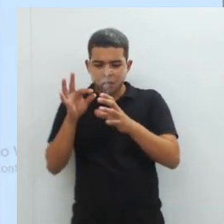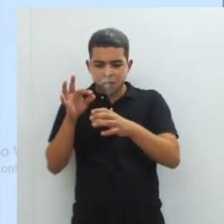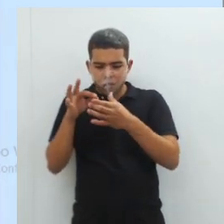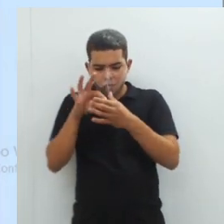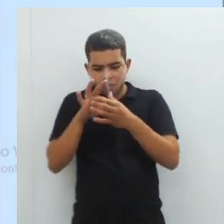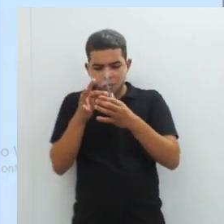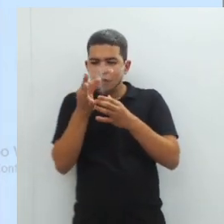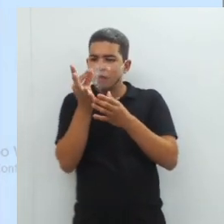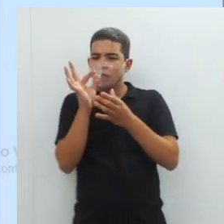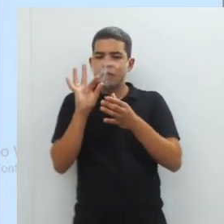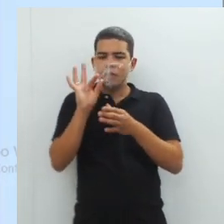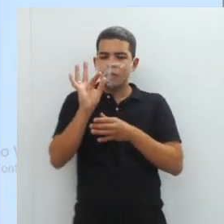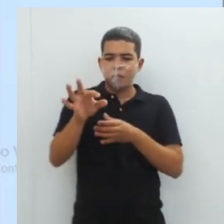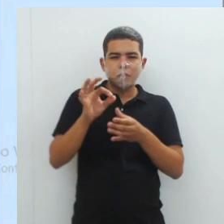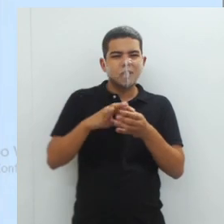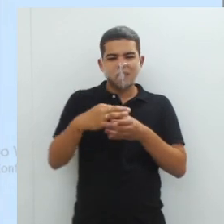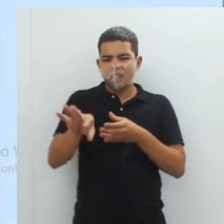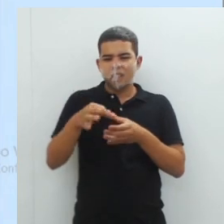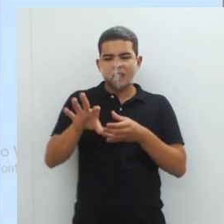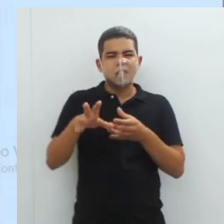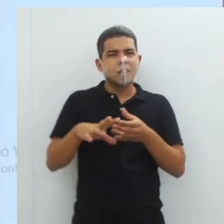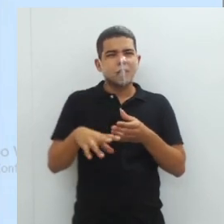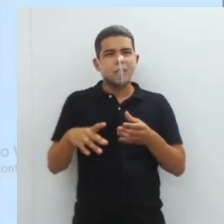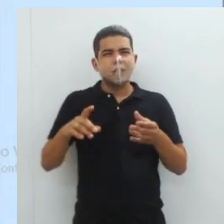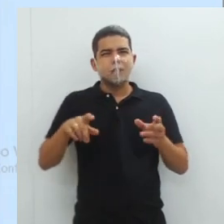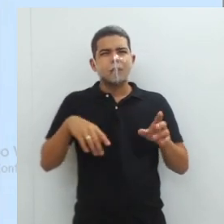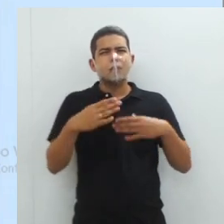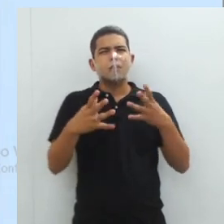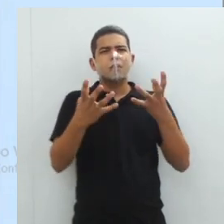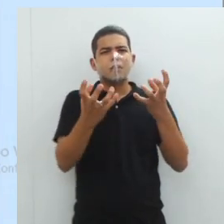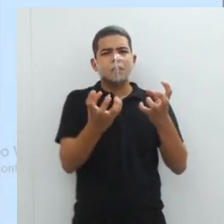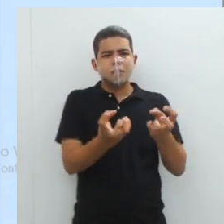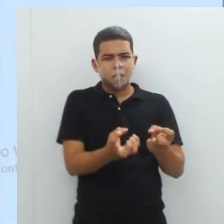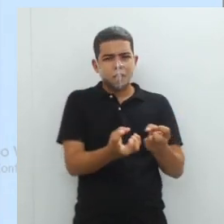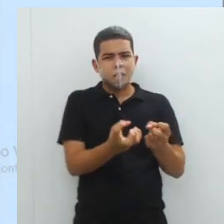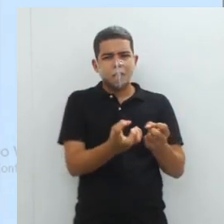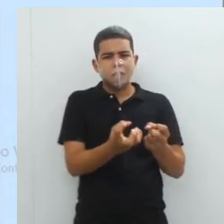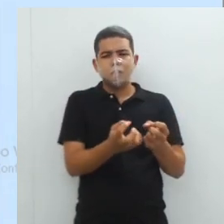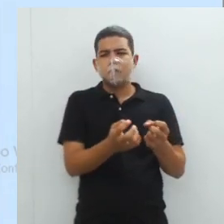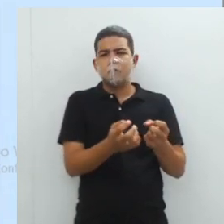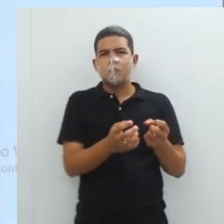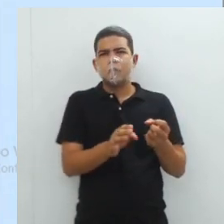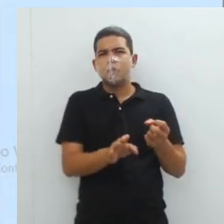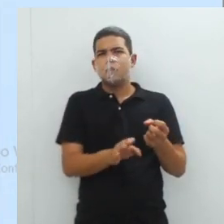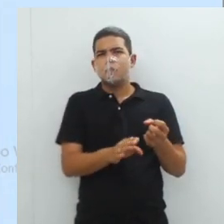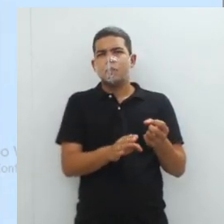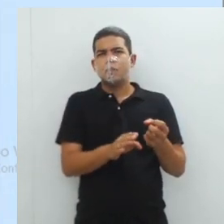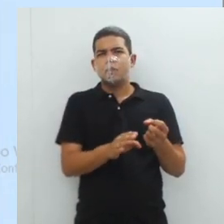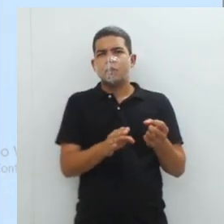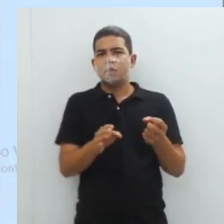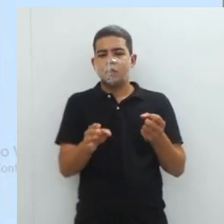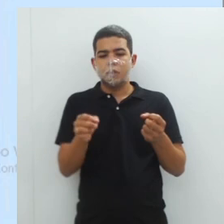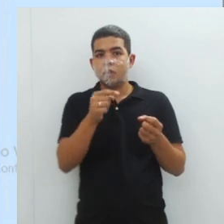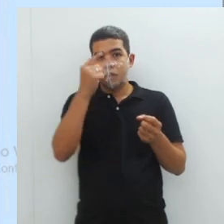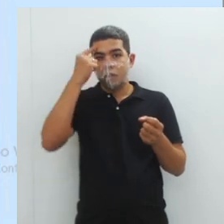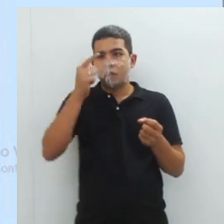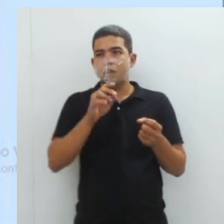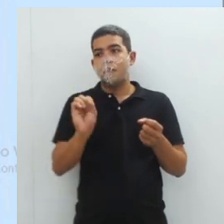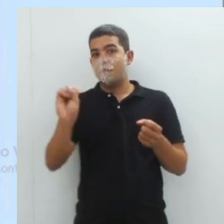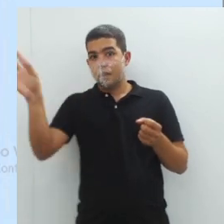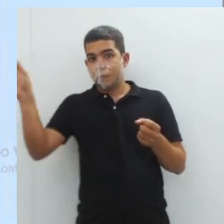Depois vai para outra região. Quando chega o período seco, ele retorna para aquela região e vai se alimentar das sementes que ele